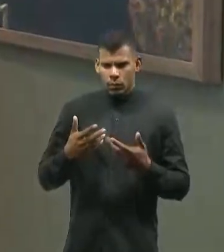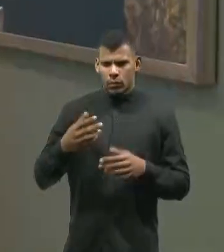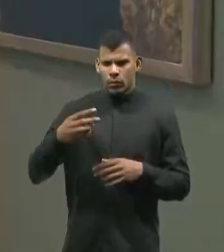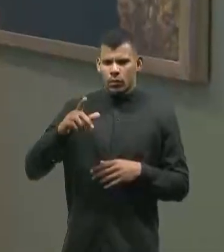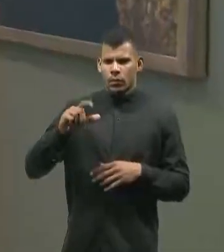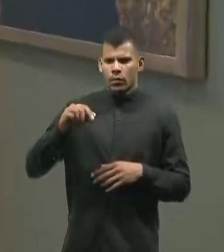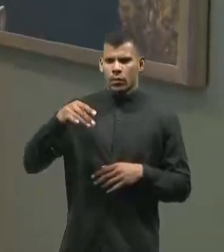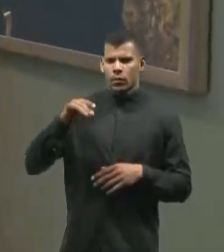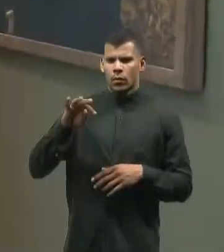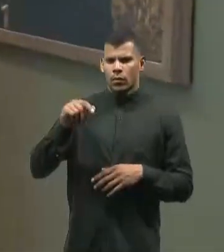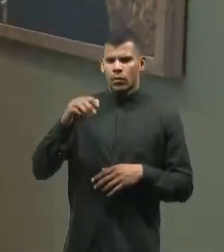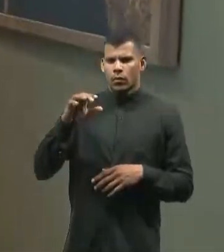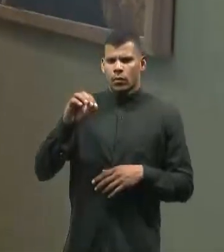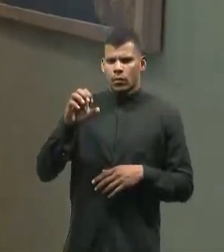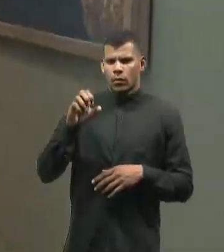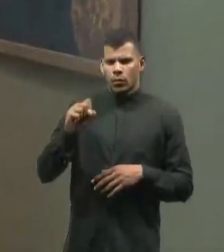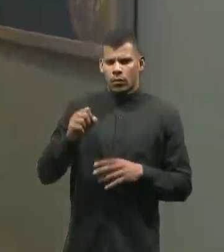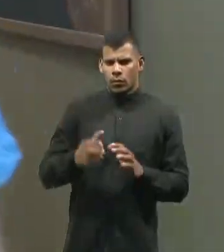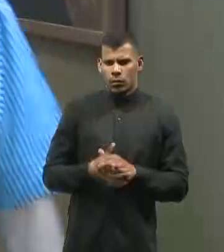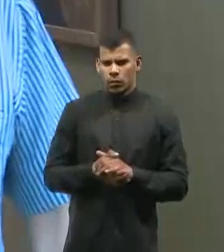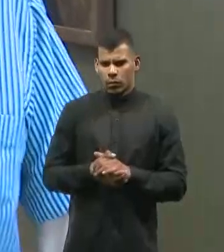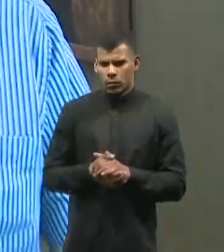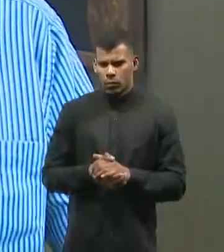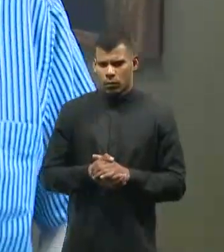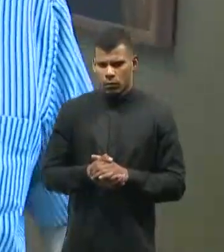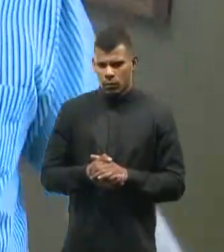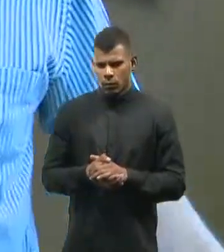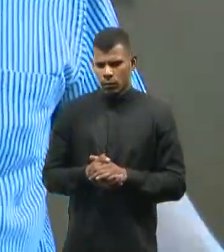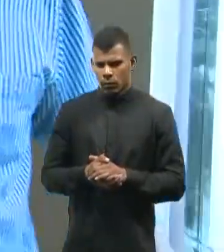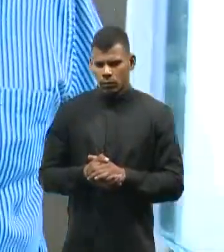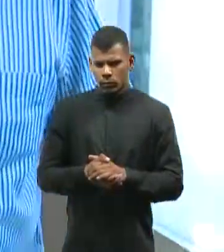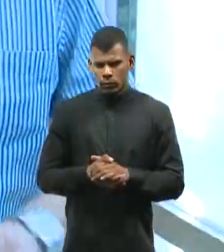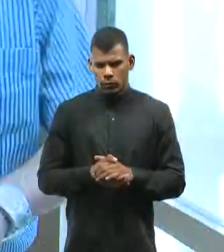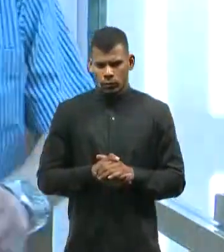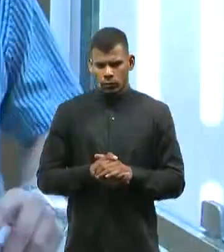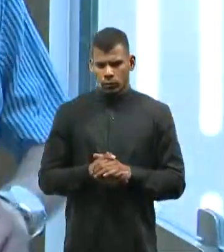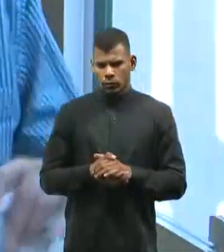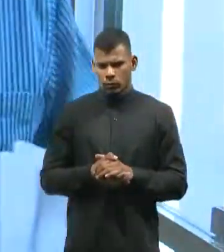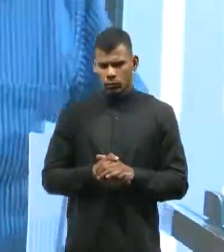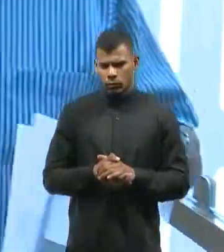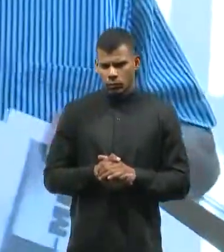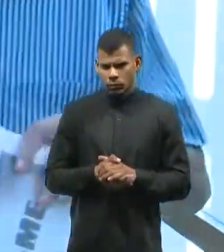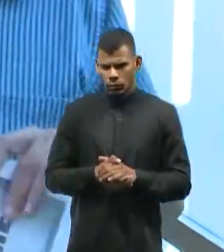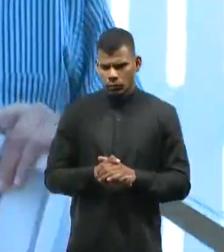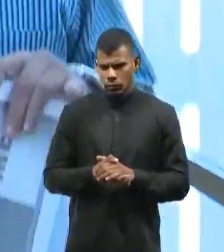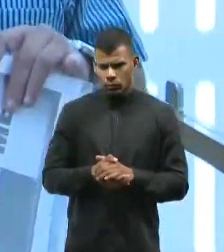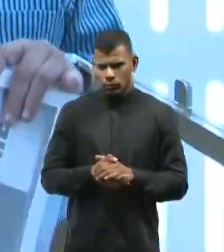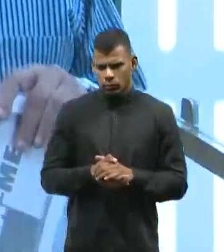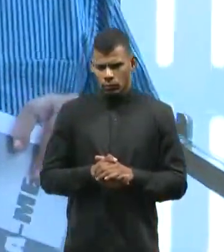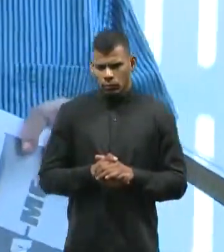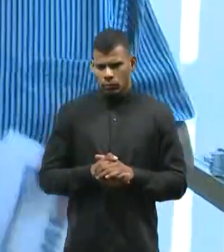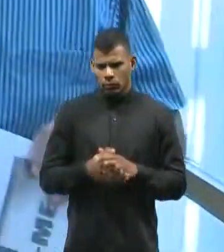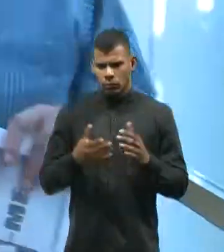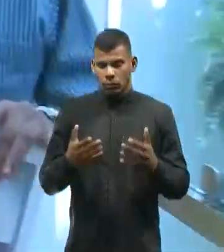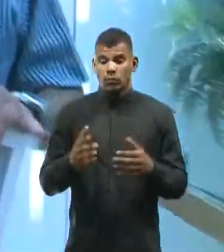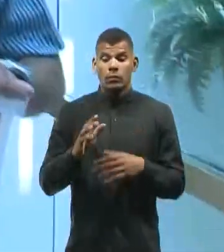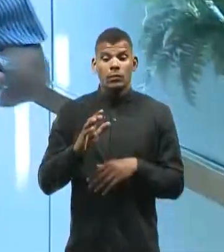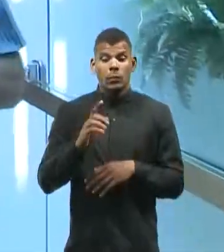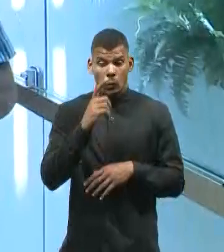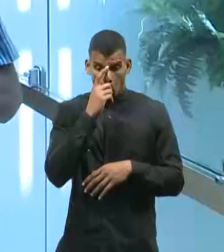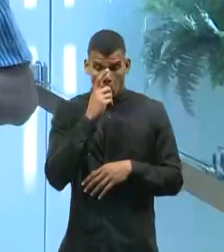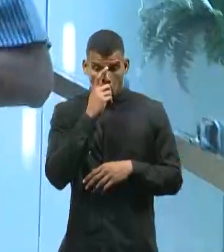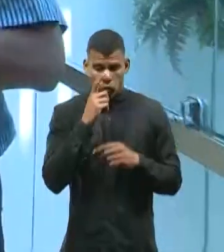Lamentações. É Israel. Bom, e a gente pensa, nós passamos pela Índia,